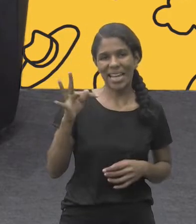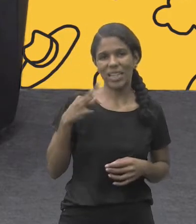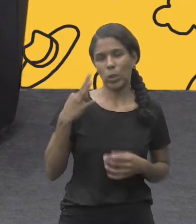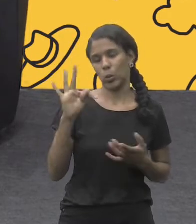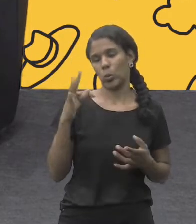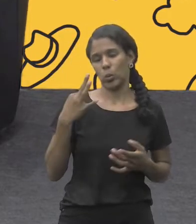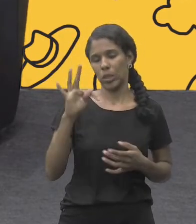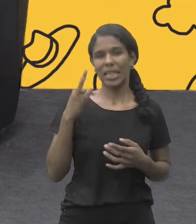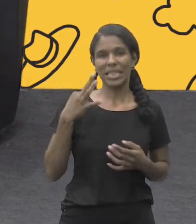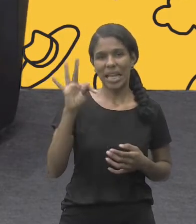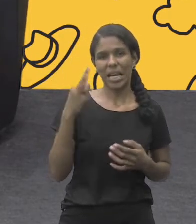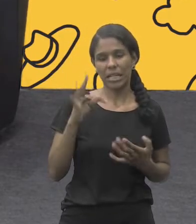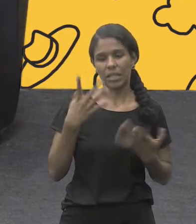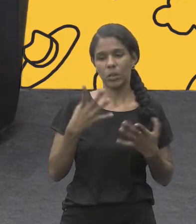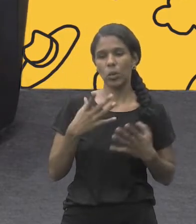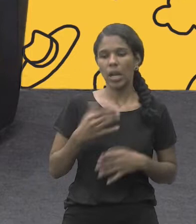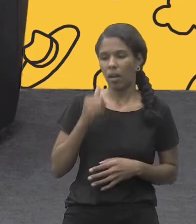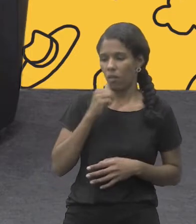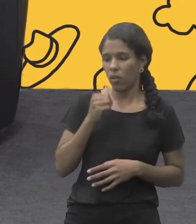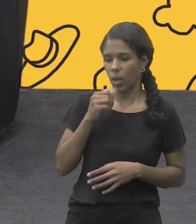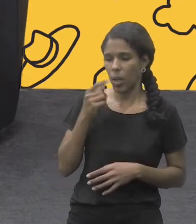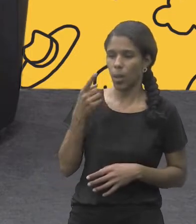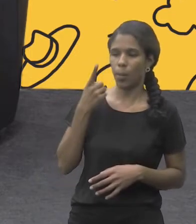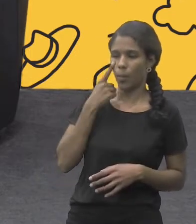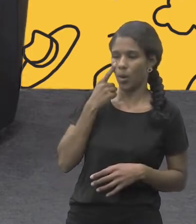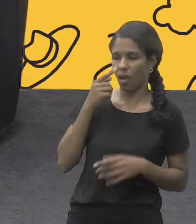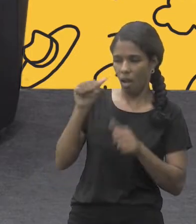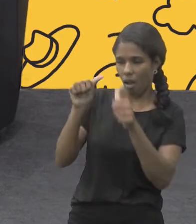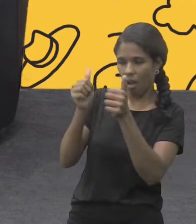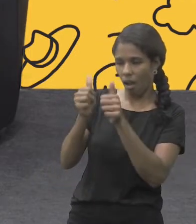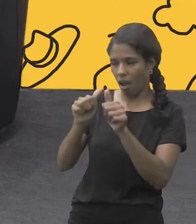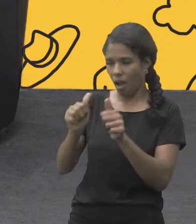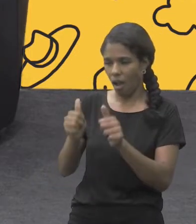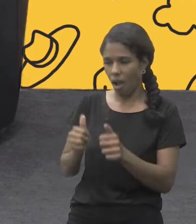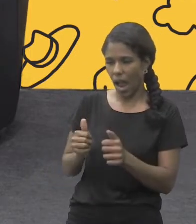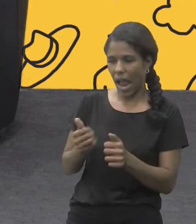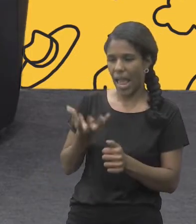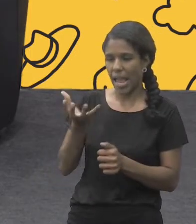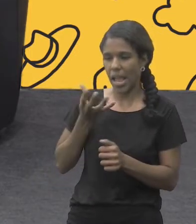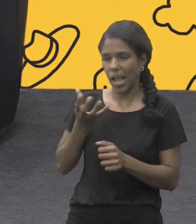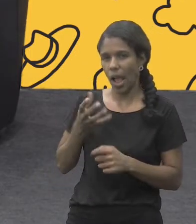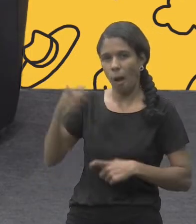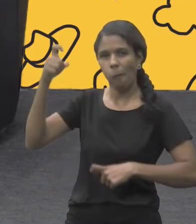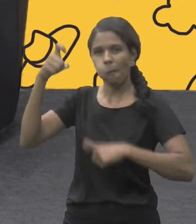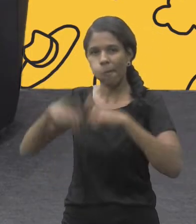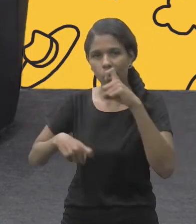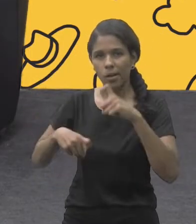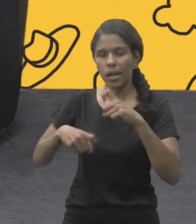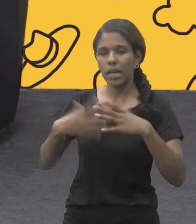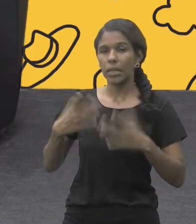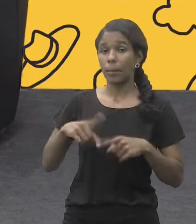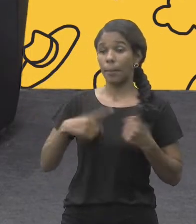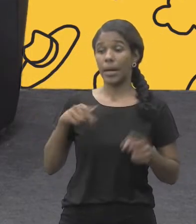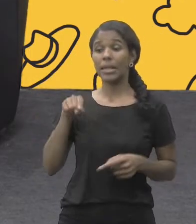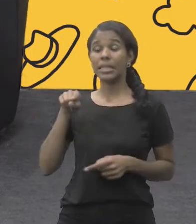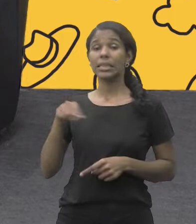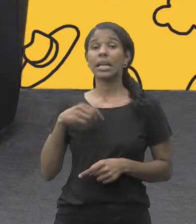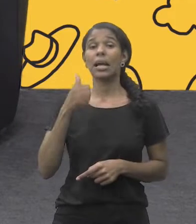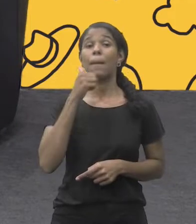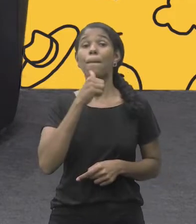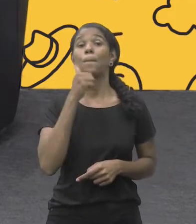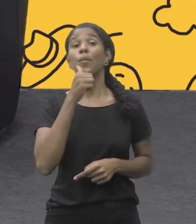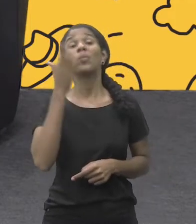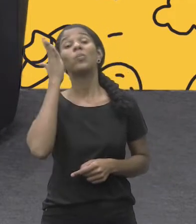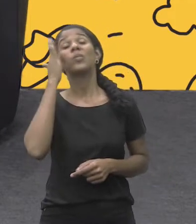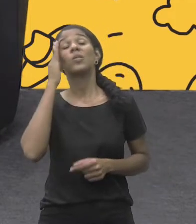uma tentativa de estupro porque elas treinavam jiu-jitsu, né? Então, é muito, muito bacana isso hoje, porque